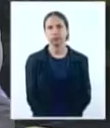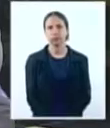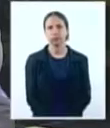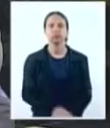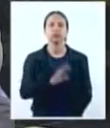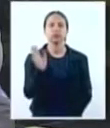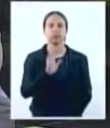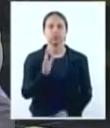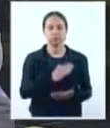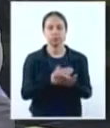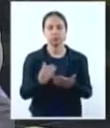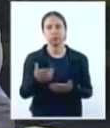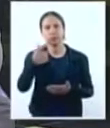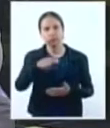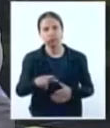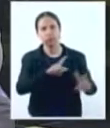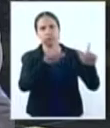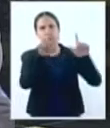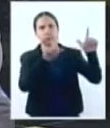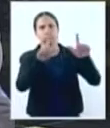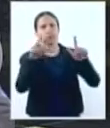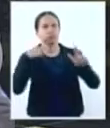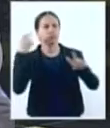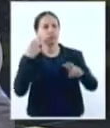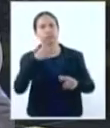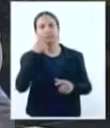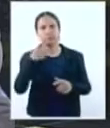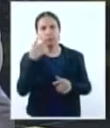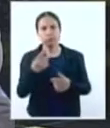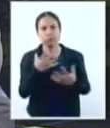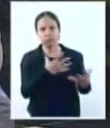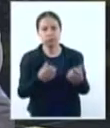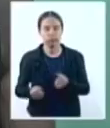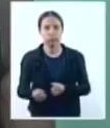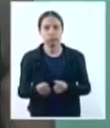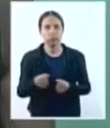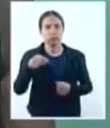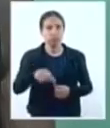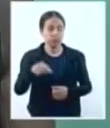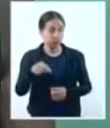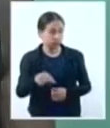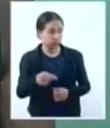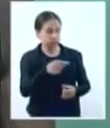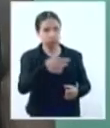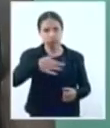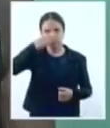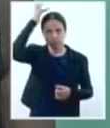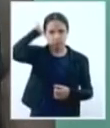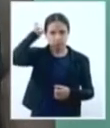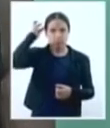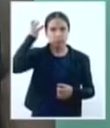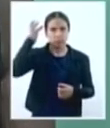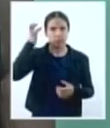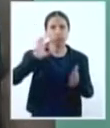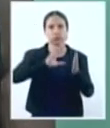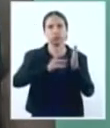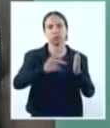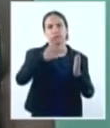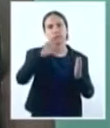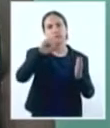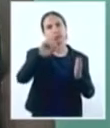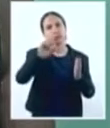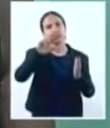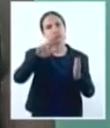Olá, começa agora o programa Fala Vereador. Recebemos nesse momento o vereador Fabão, eleito pelo PROS e muito atuante aqui na